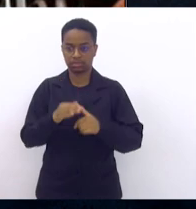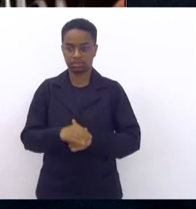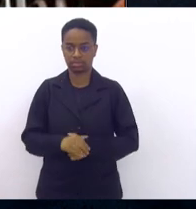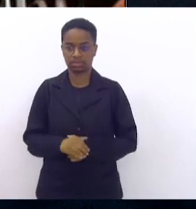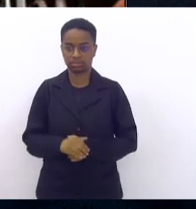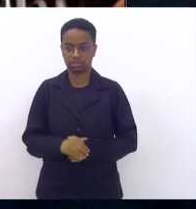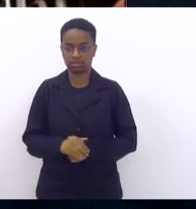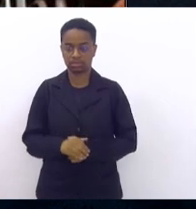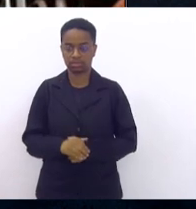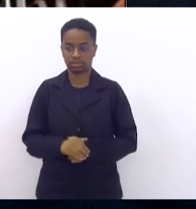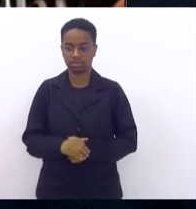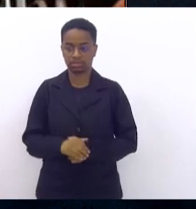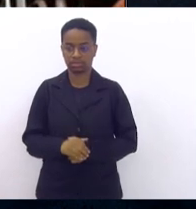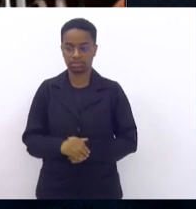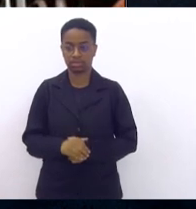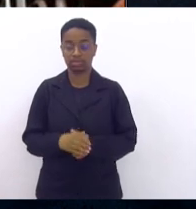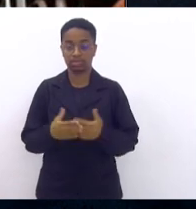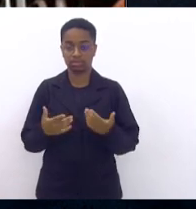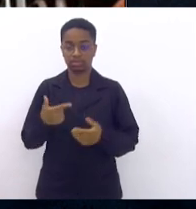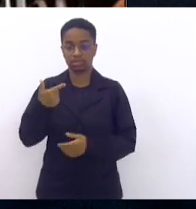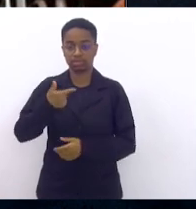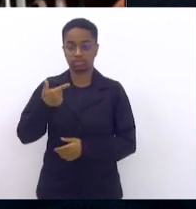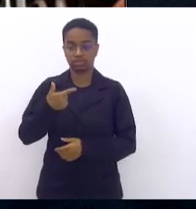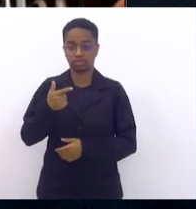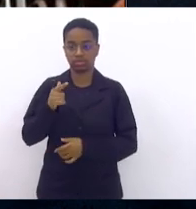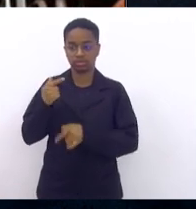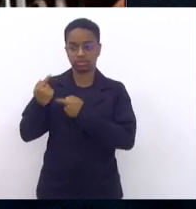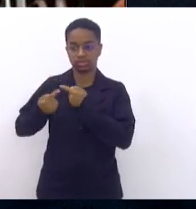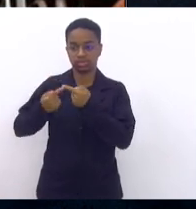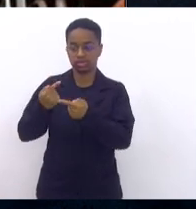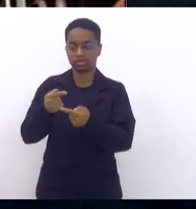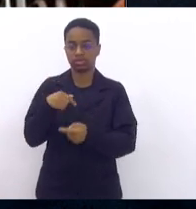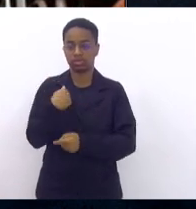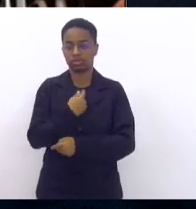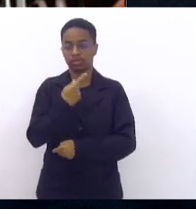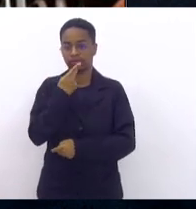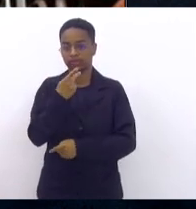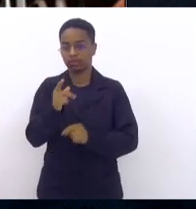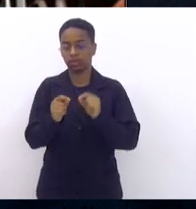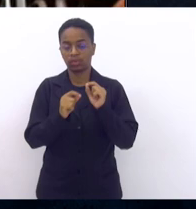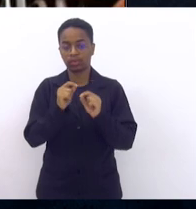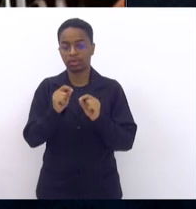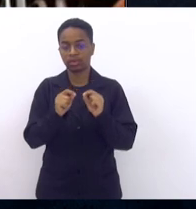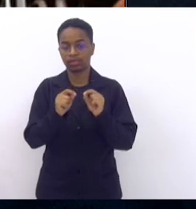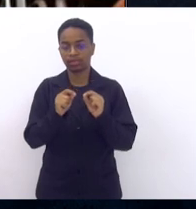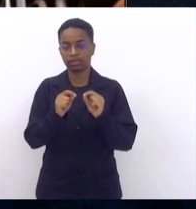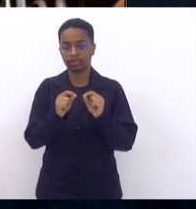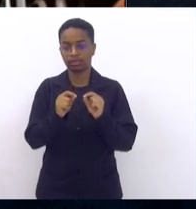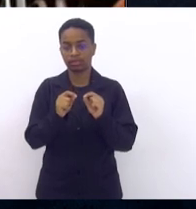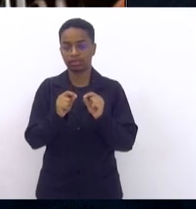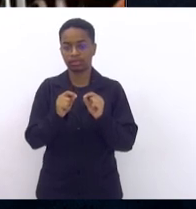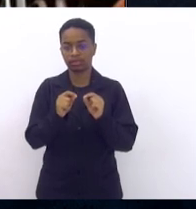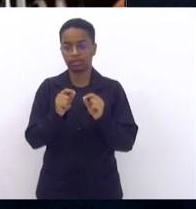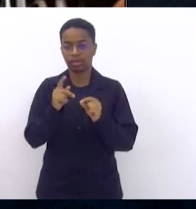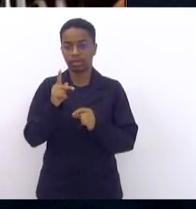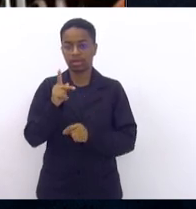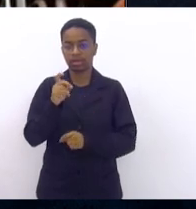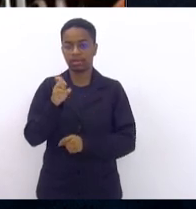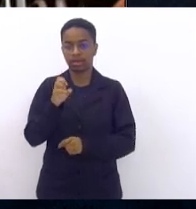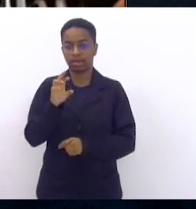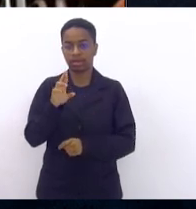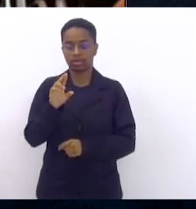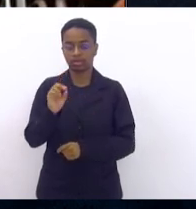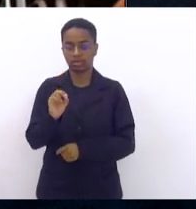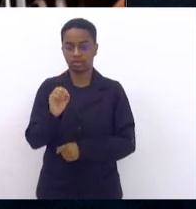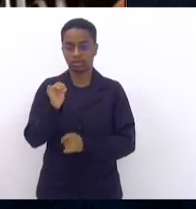isso a segunda geração como nós chamamos é é a petroquímica o